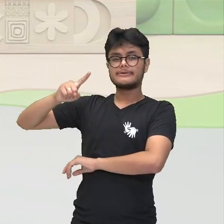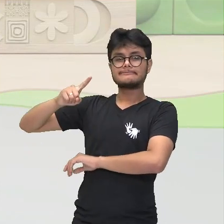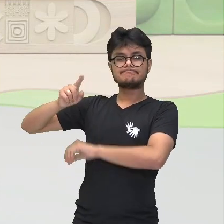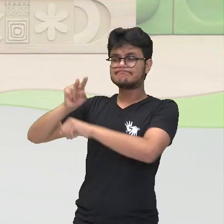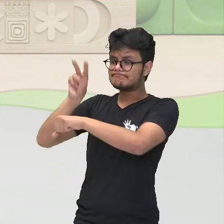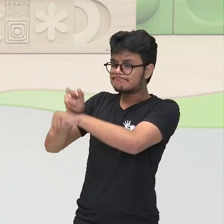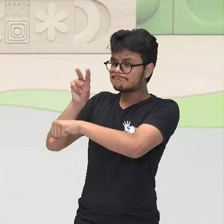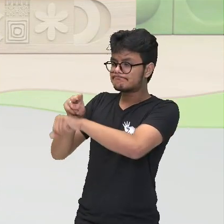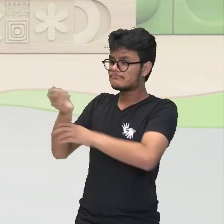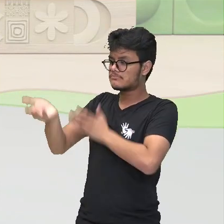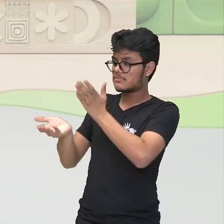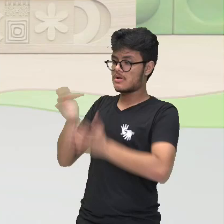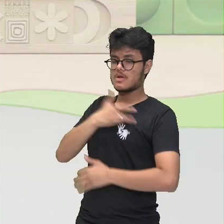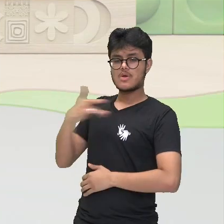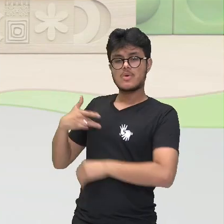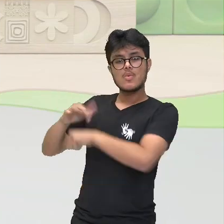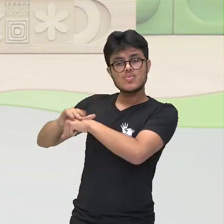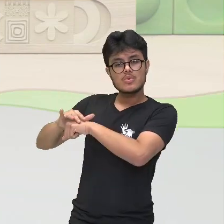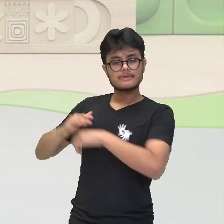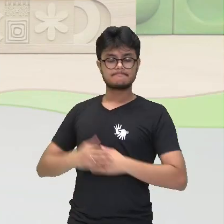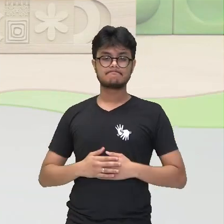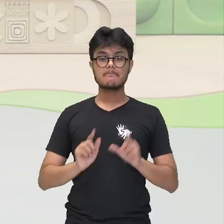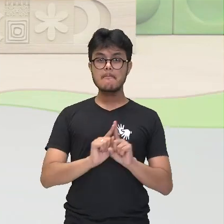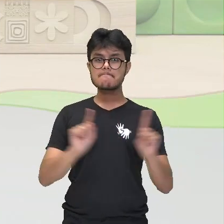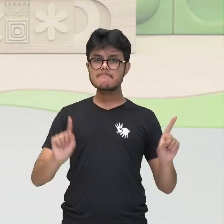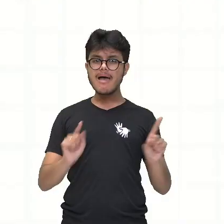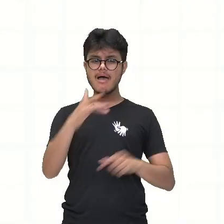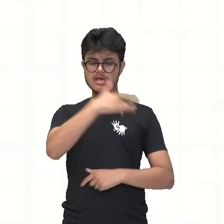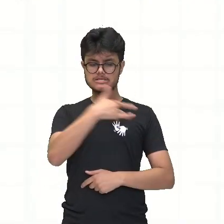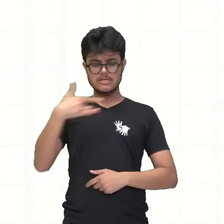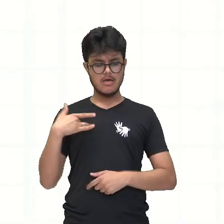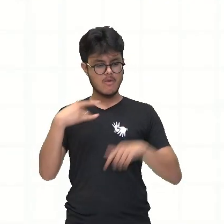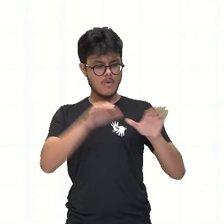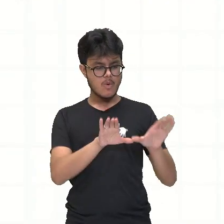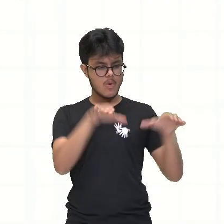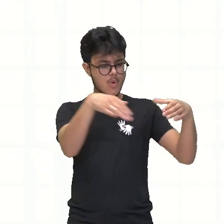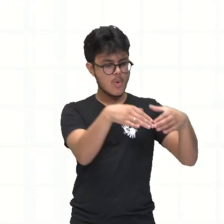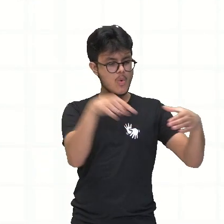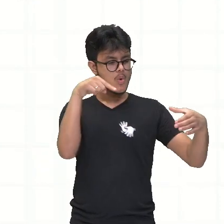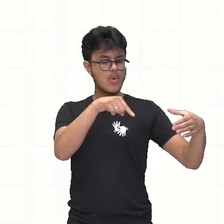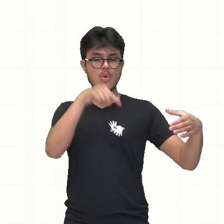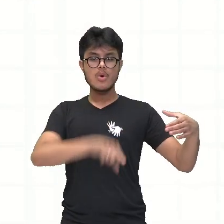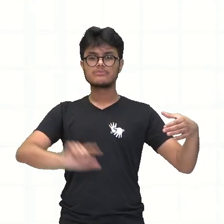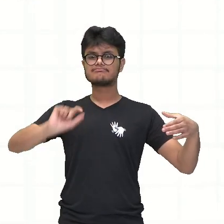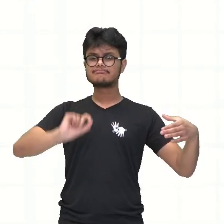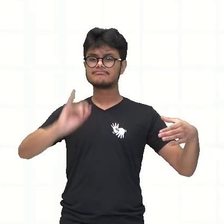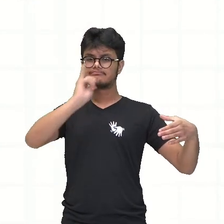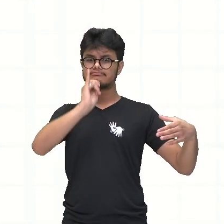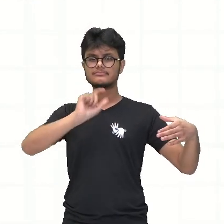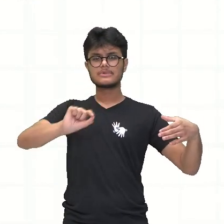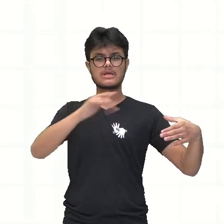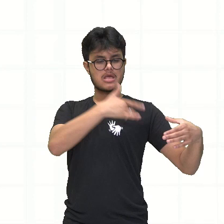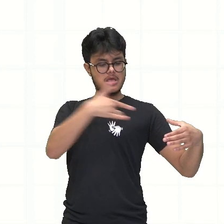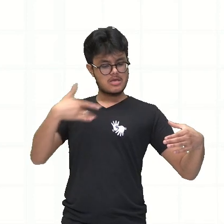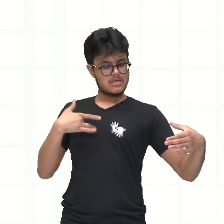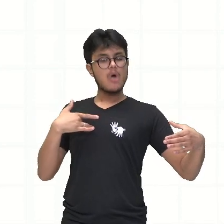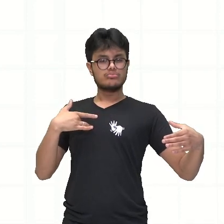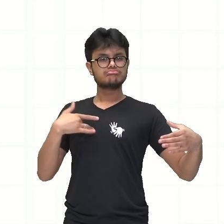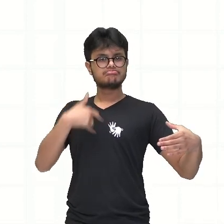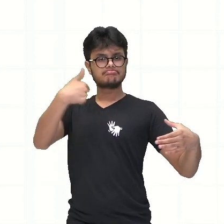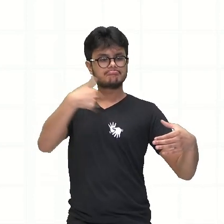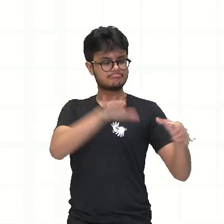no caso da saúde coletiva, vamos observar ali que ele analisa o processo